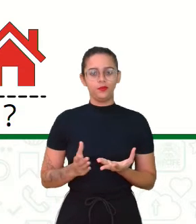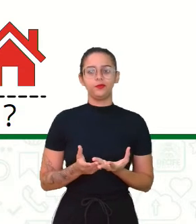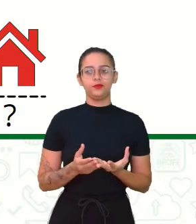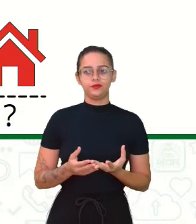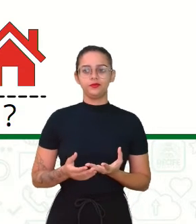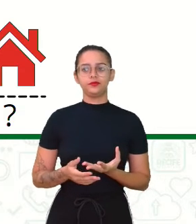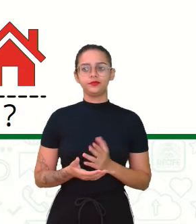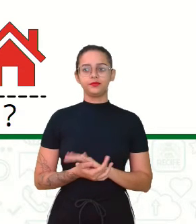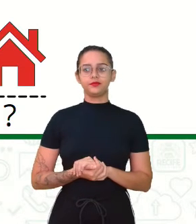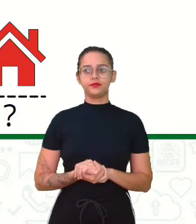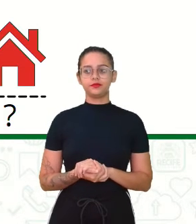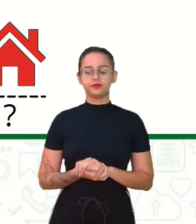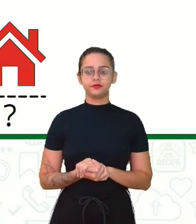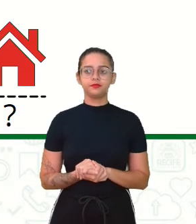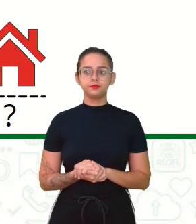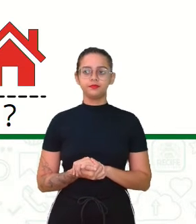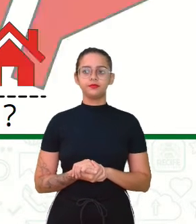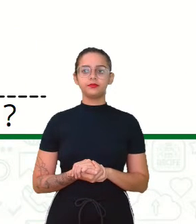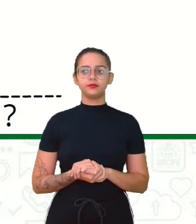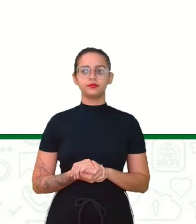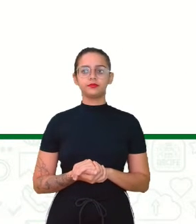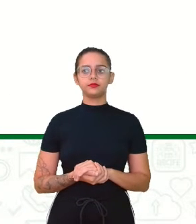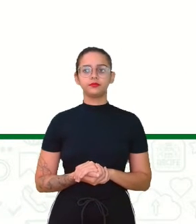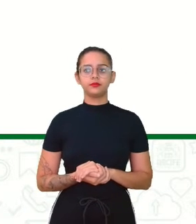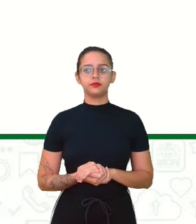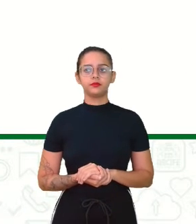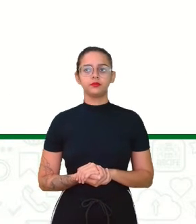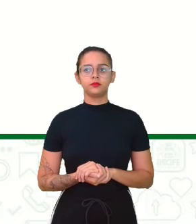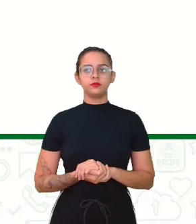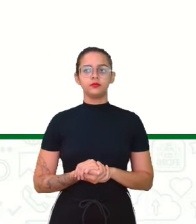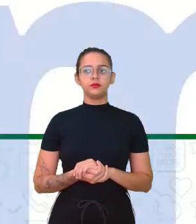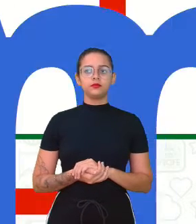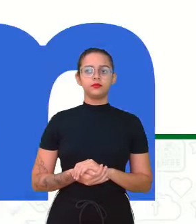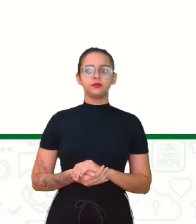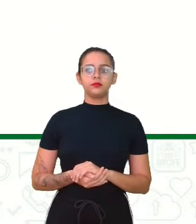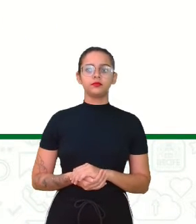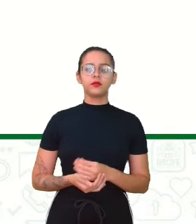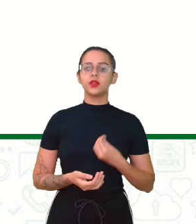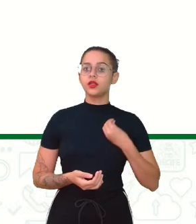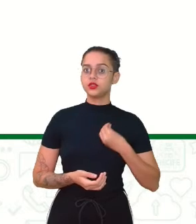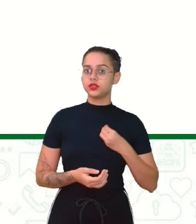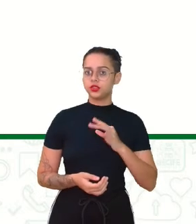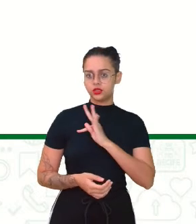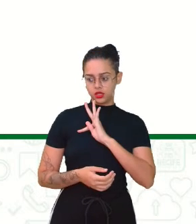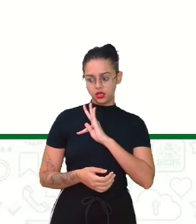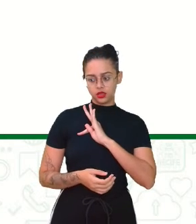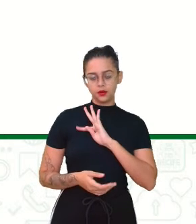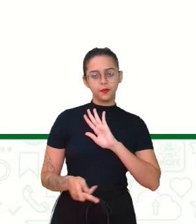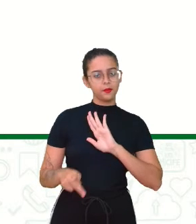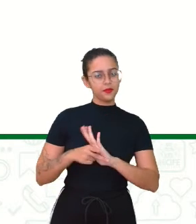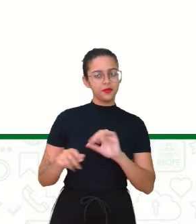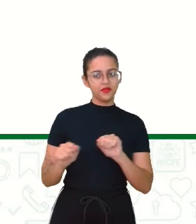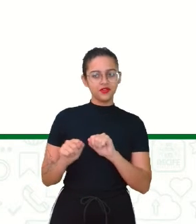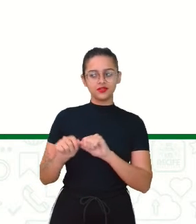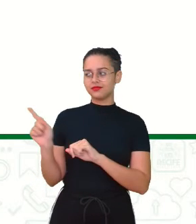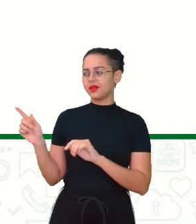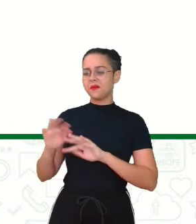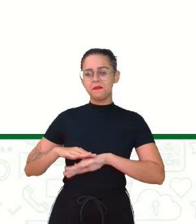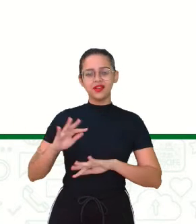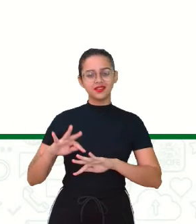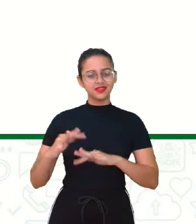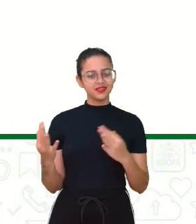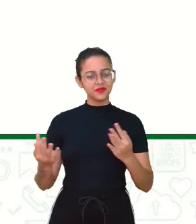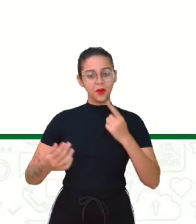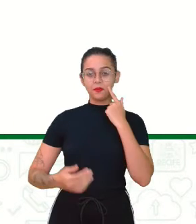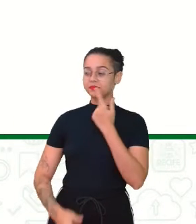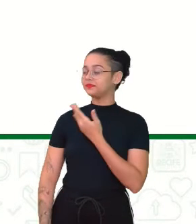desenho da minha casa para que ele ficasse semelhante, tá certo? Então existem técnicas para fazer isso. Uma delas mais simples é o seguinte,